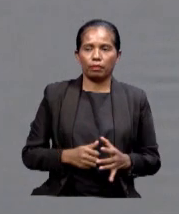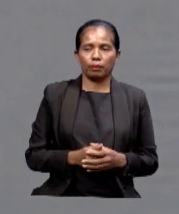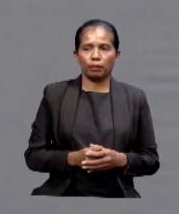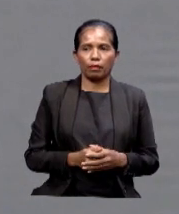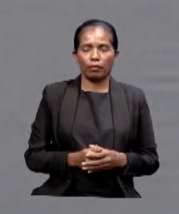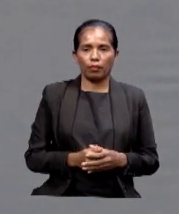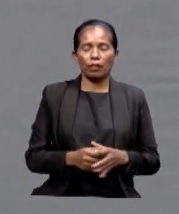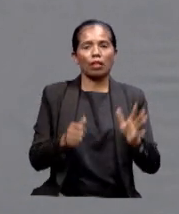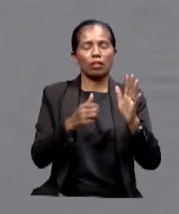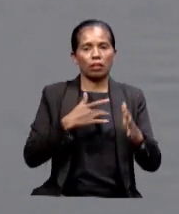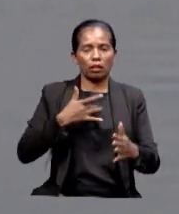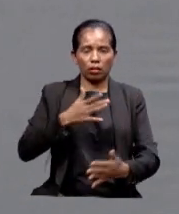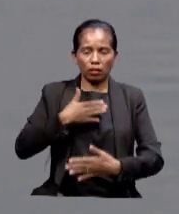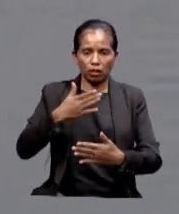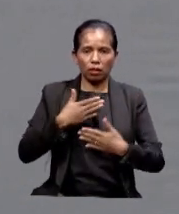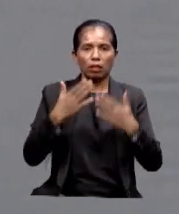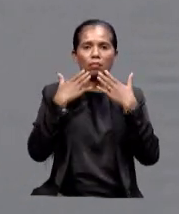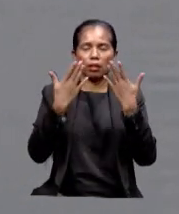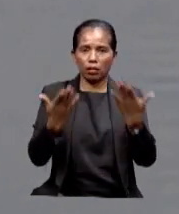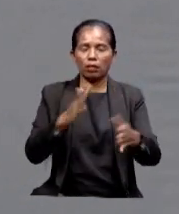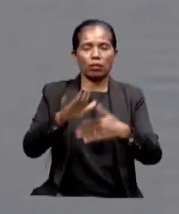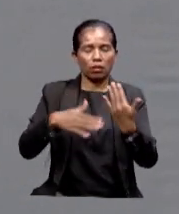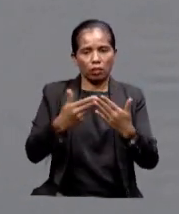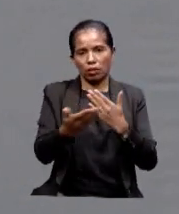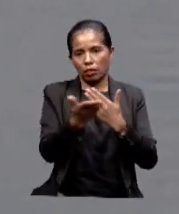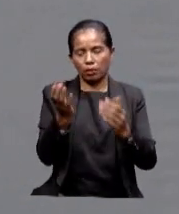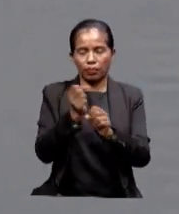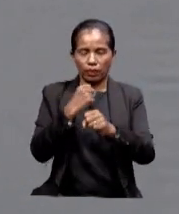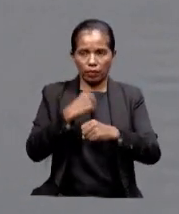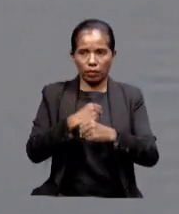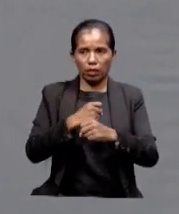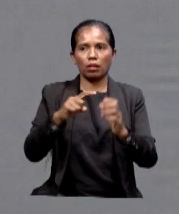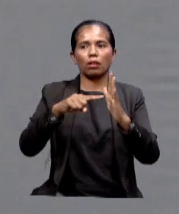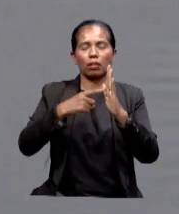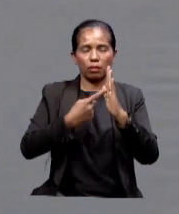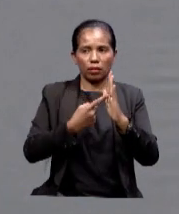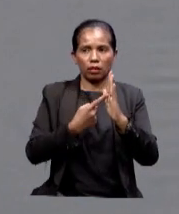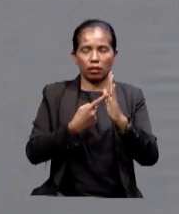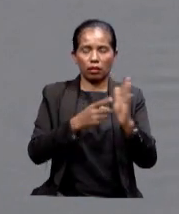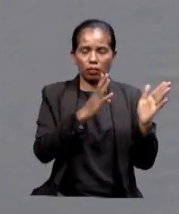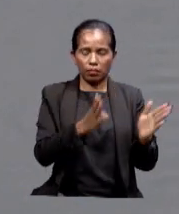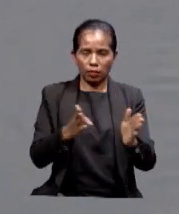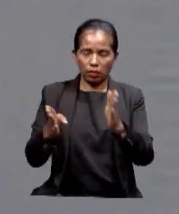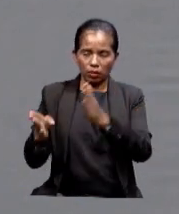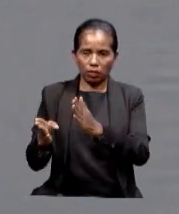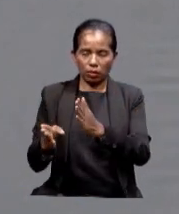A apreciação no agradecimento vai para esforço de voto no bem e me ralou. Rahu, se processo a tu propõe,